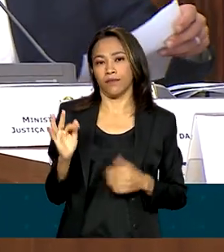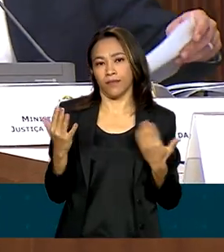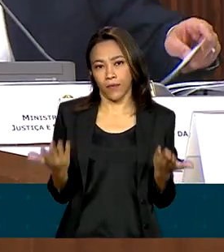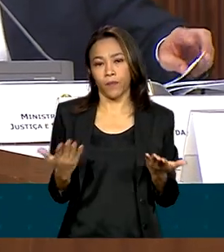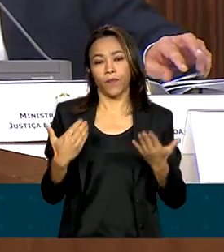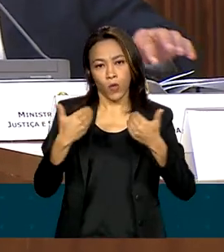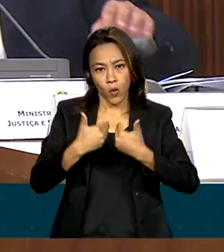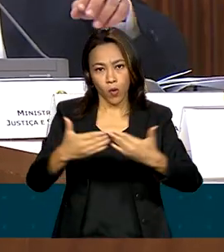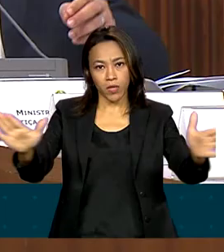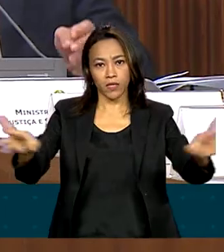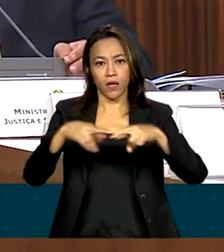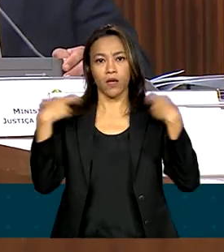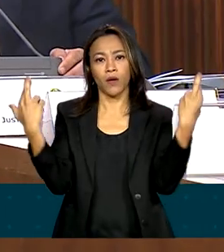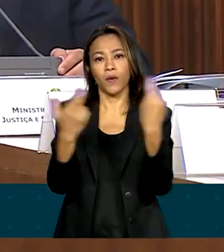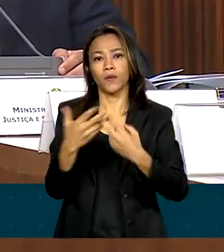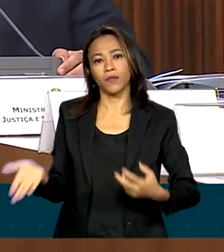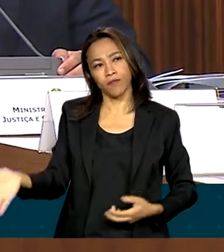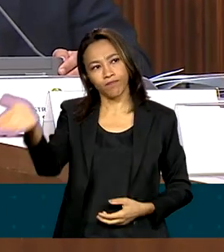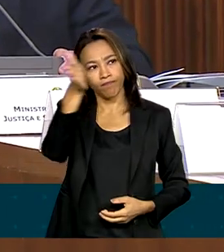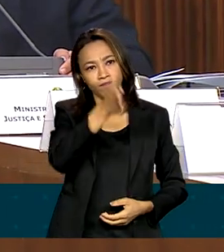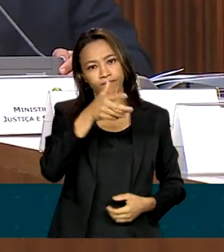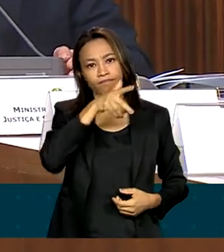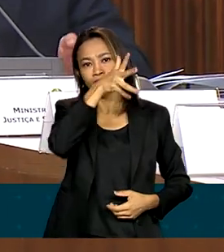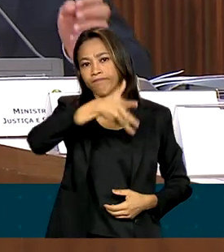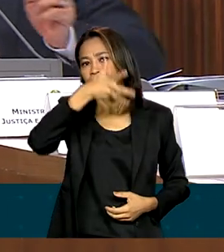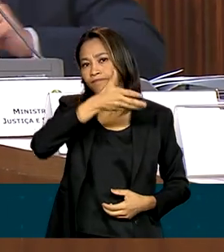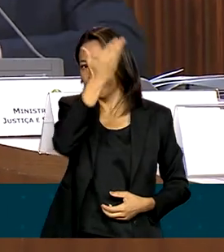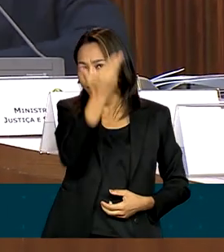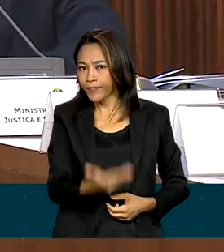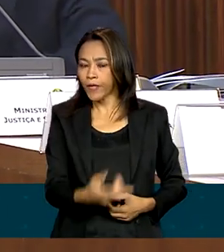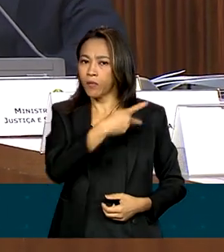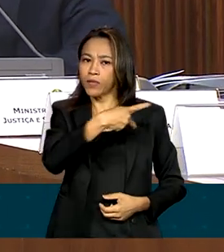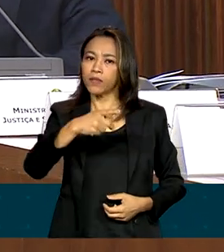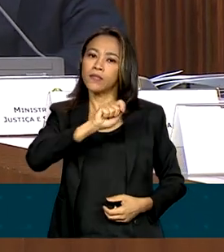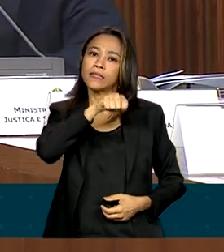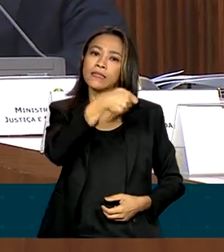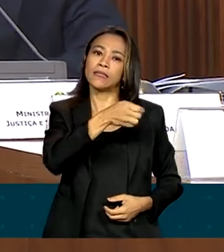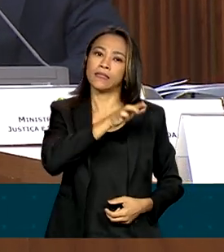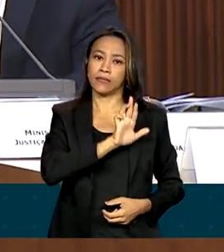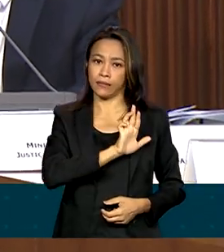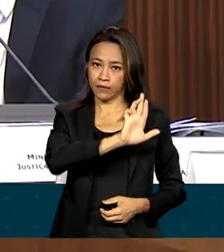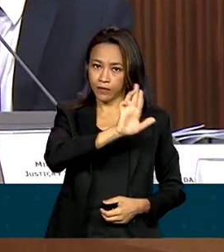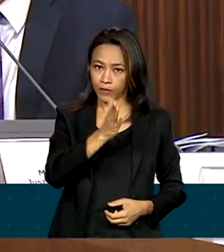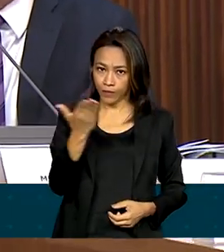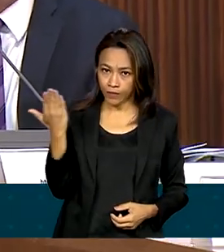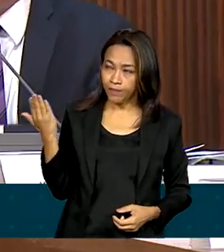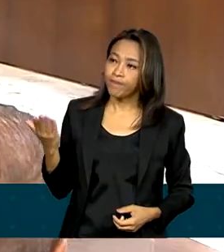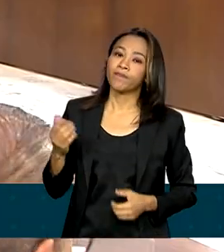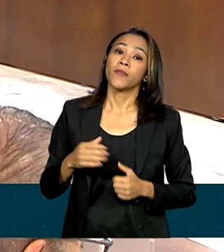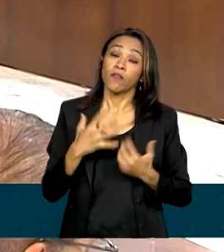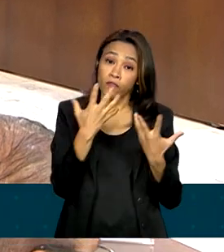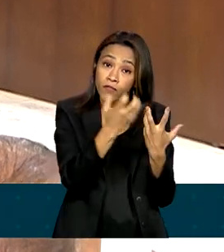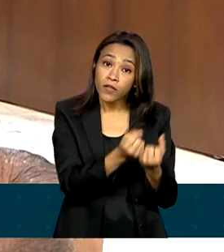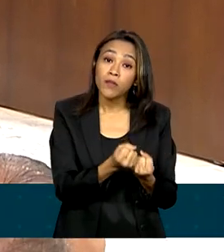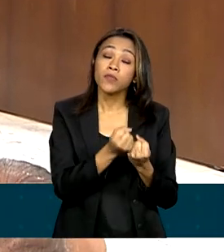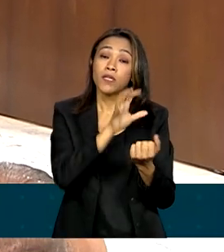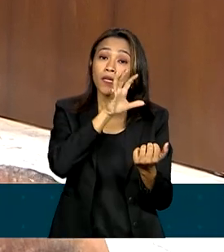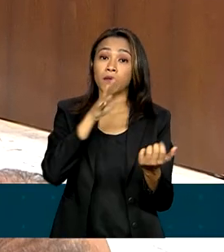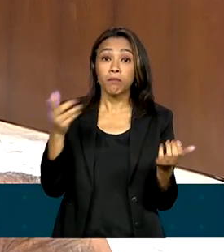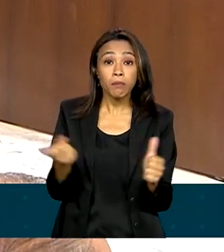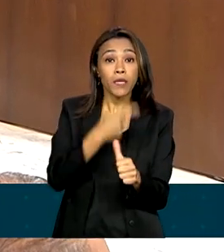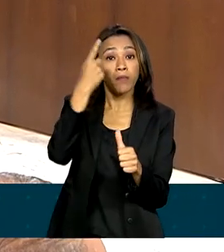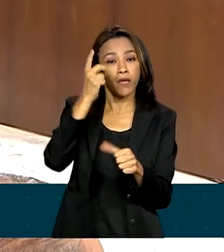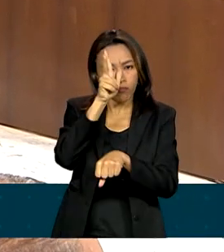nossa reunião passando a palavra ao senhor presidente da República, Luiz Inácio Lula da Silva. Nós vamos ter esse momento de registro inicial